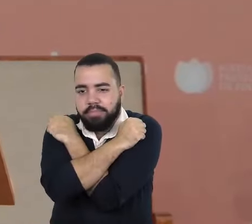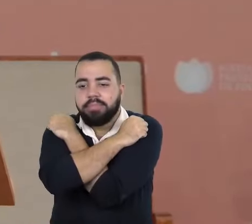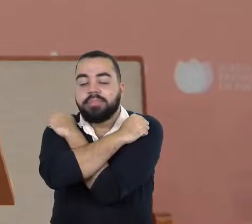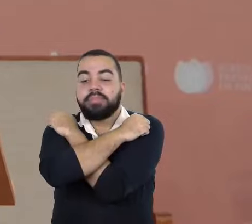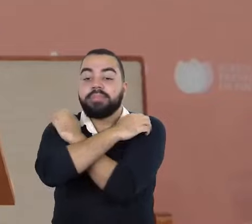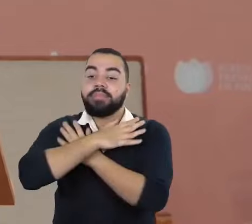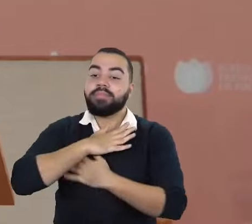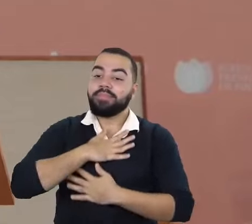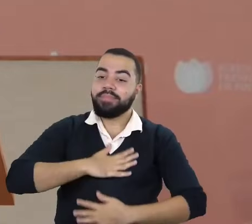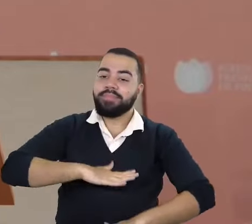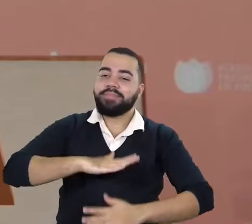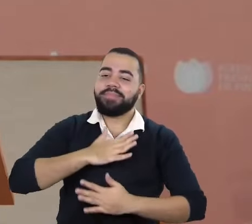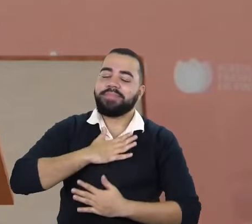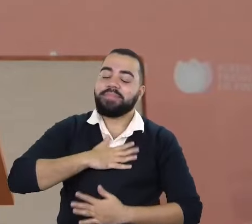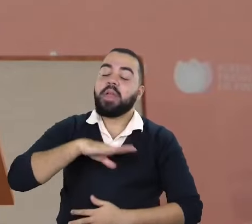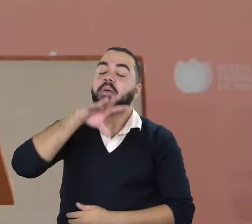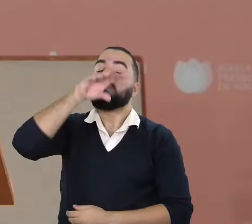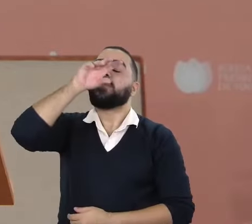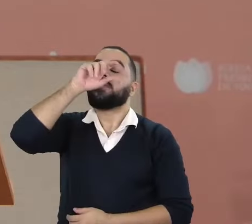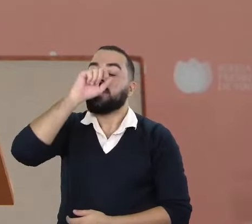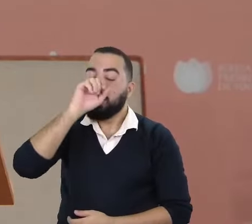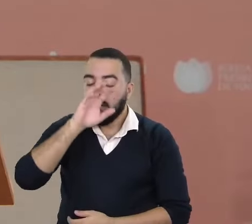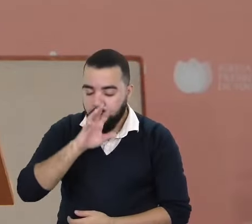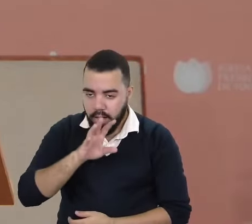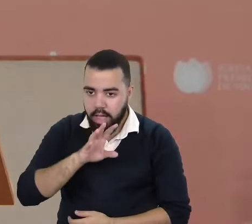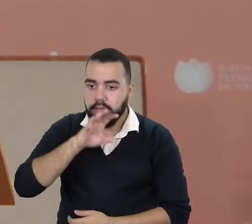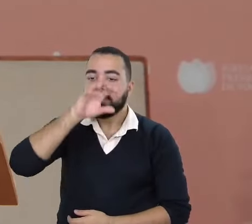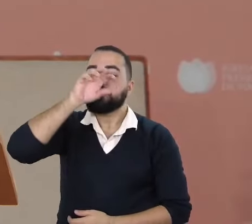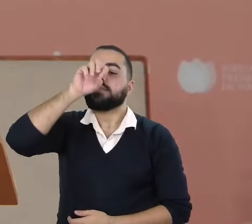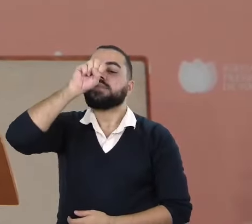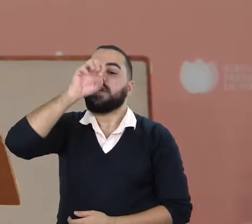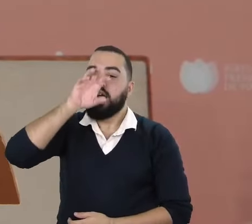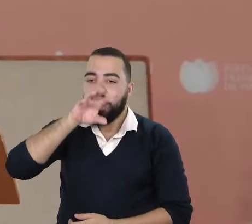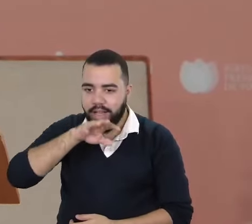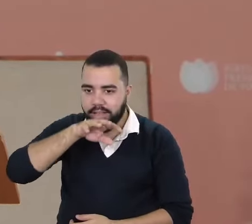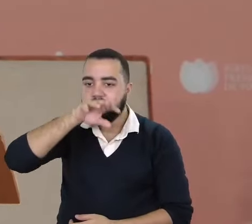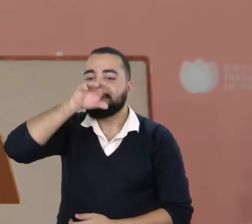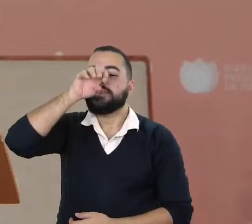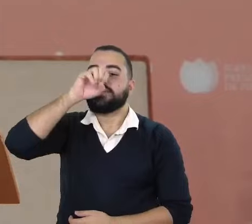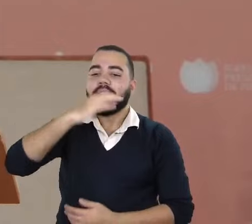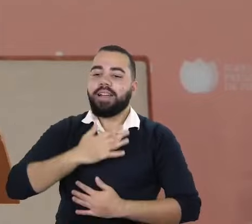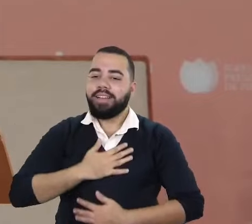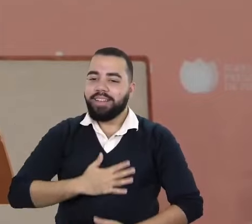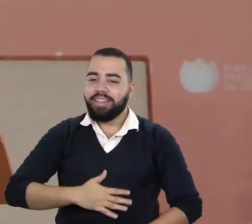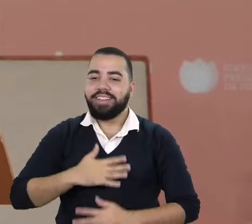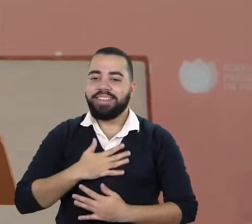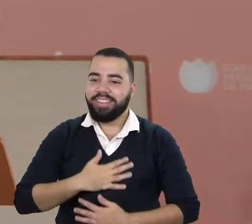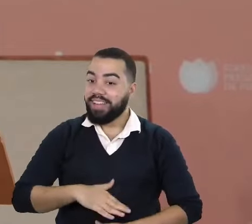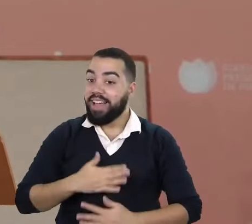só ficou abraçado comigo ali. Eu fui respirando, fui acalmando, fui voltando para mim. Aí depois eu falei, meu Deus, que vexame.